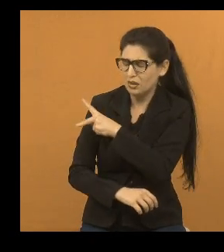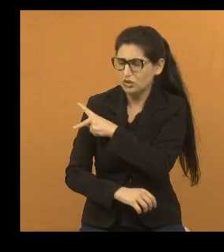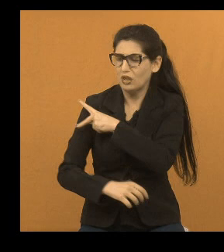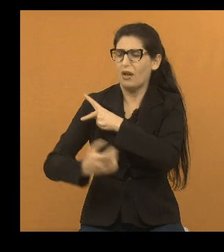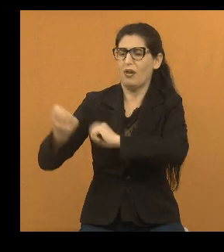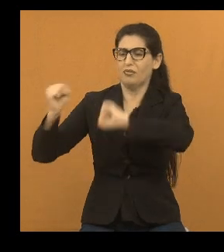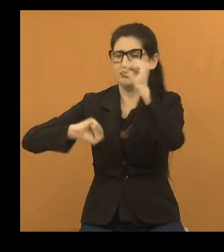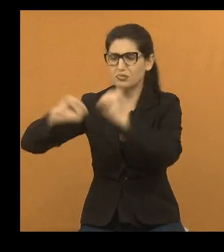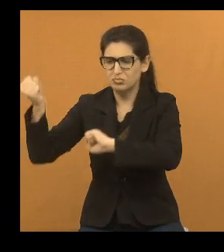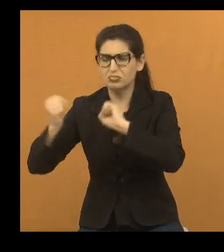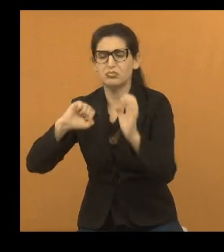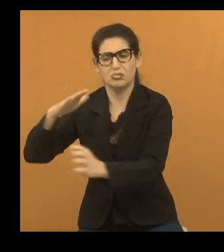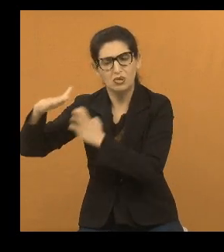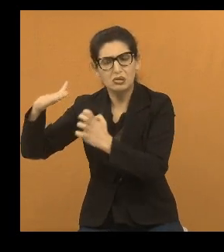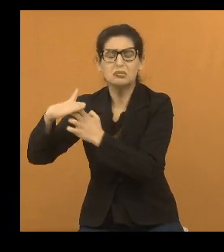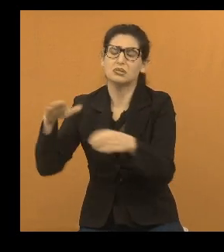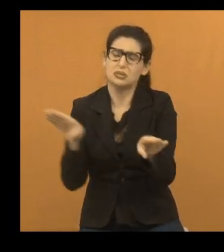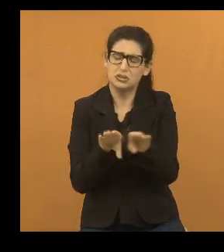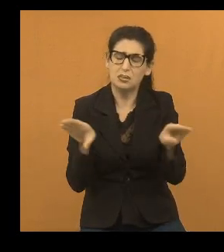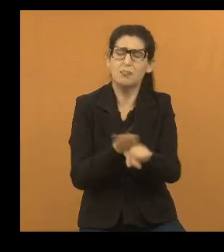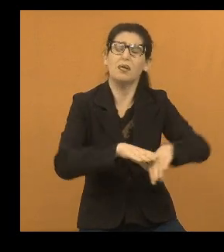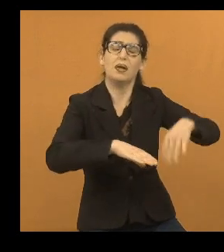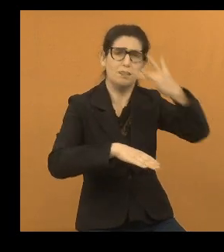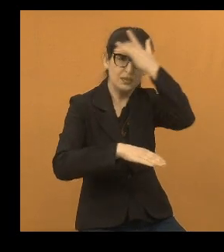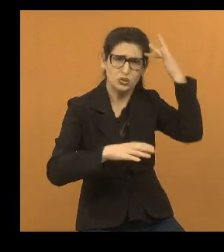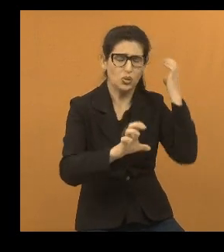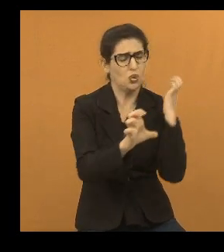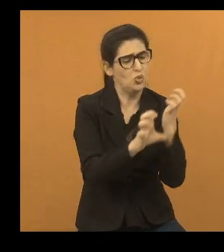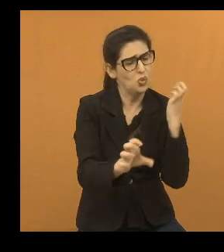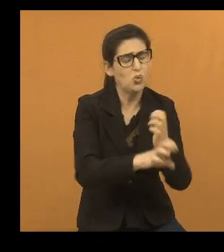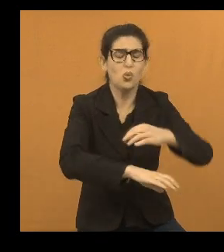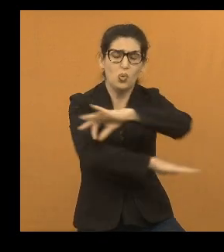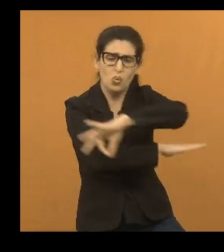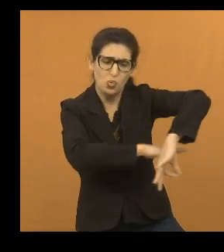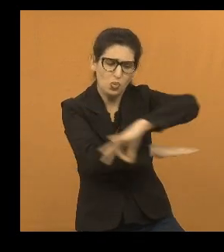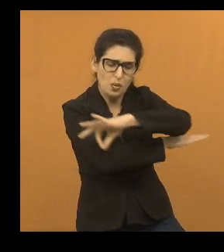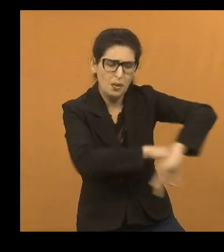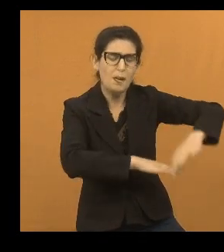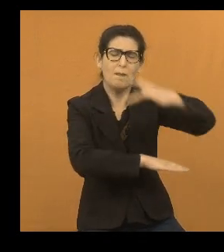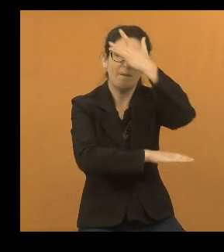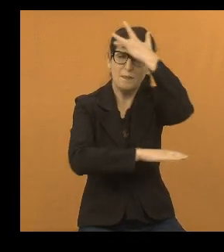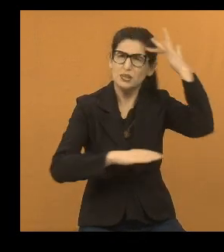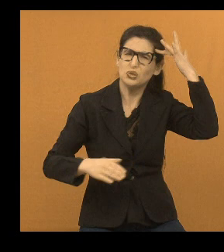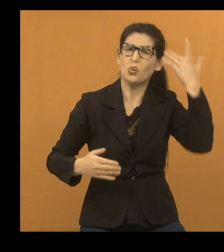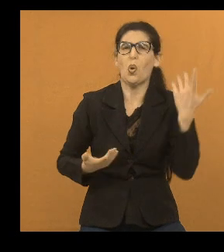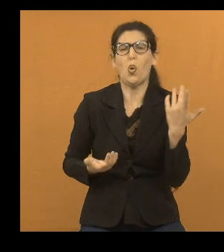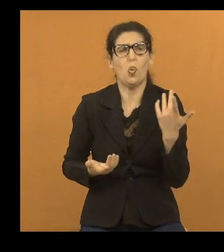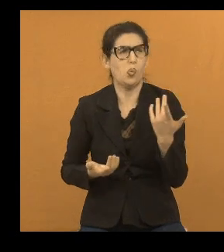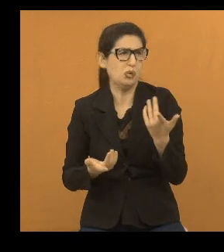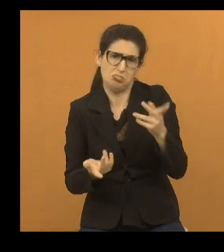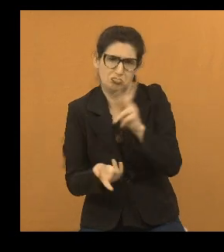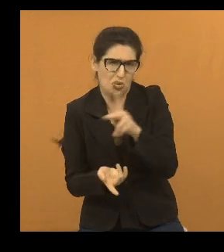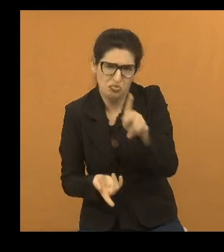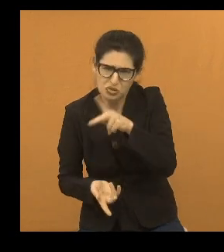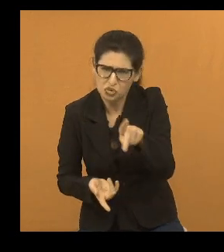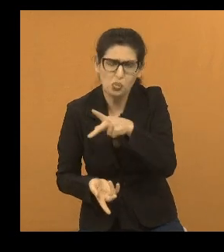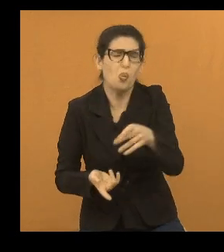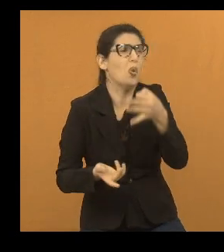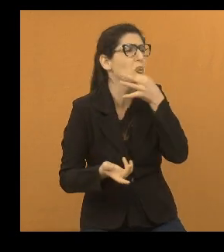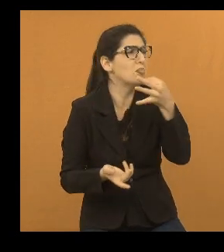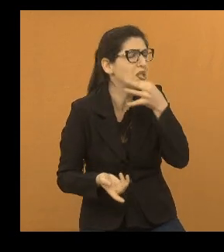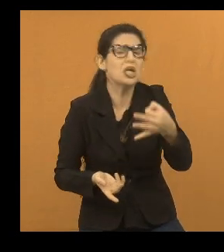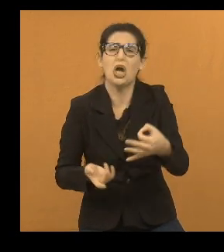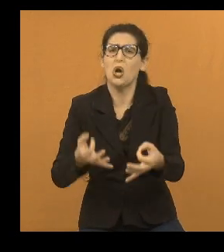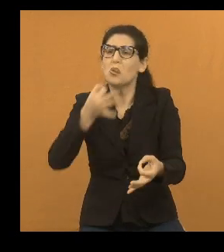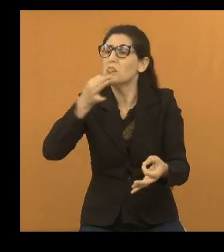comércio, representantes da Associação dos Arquitetos e Engenheiros, meio acadêmico, população de modo geral, organizações da